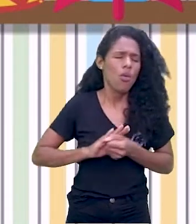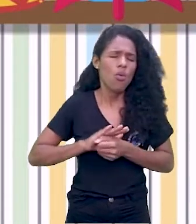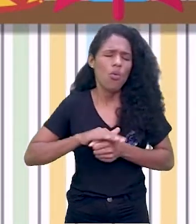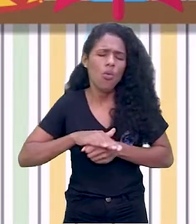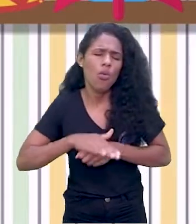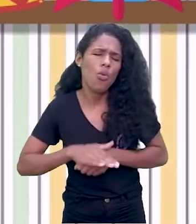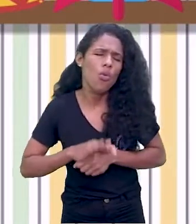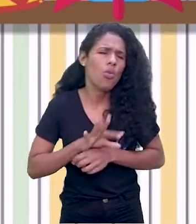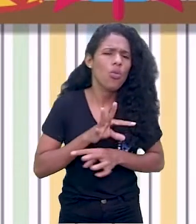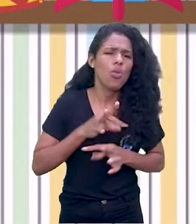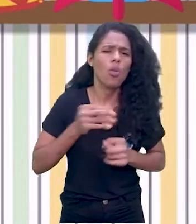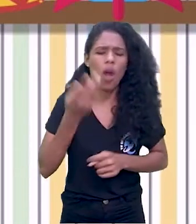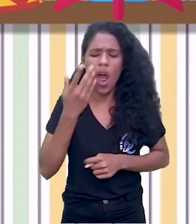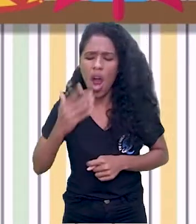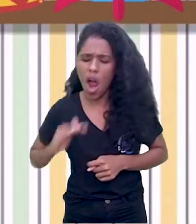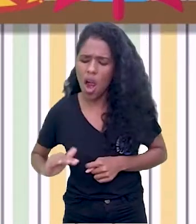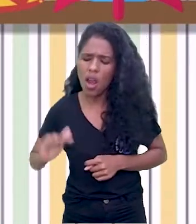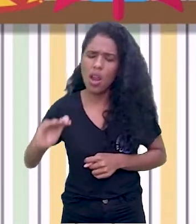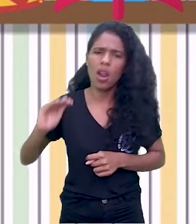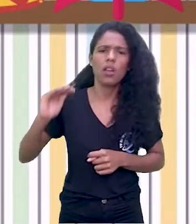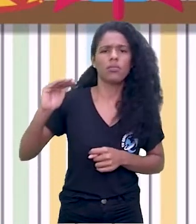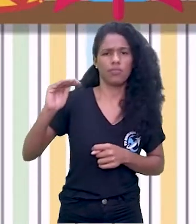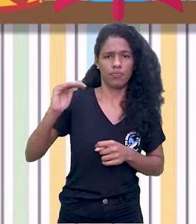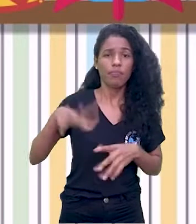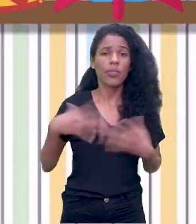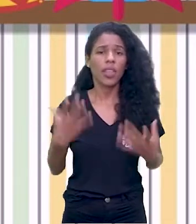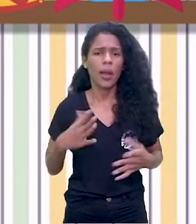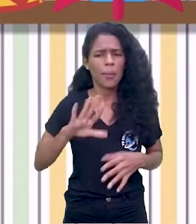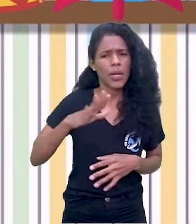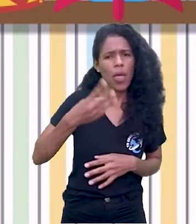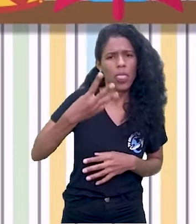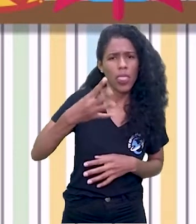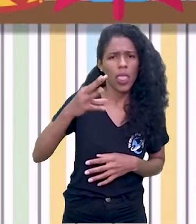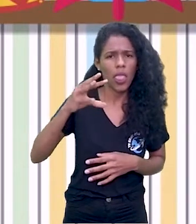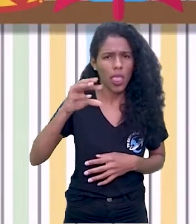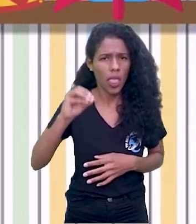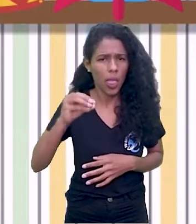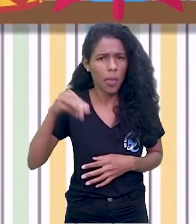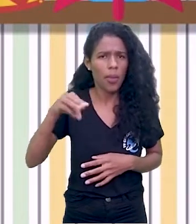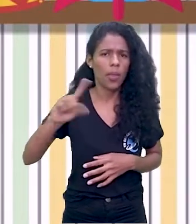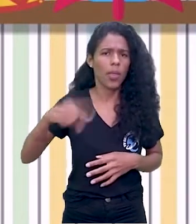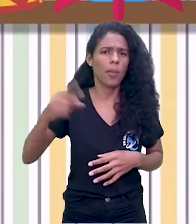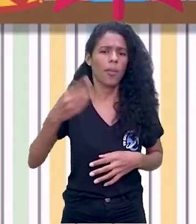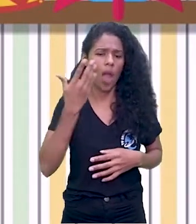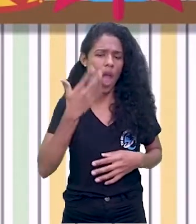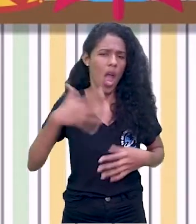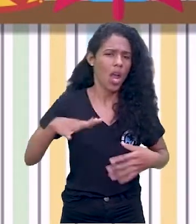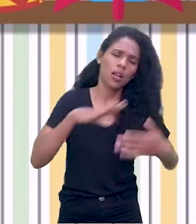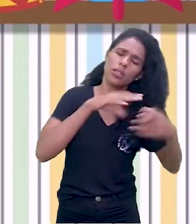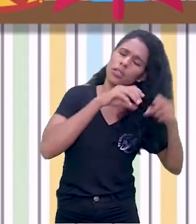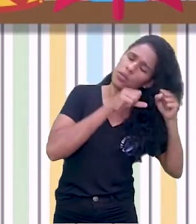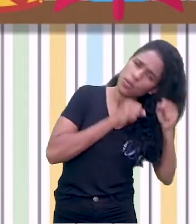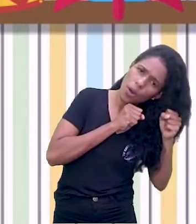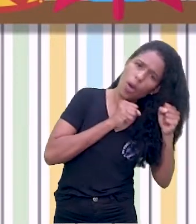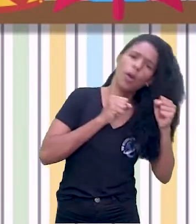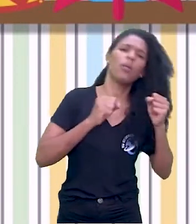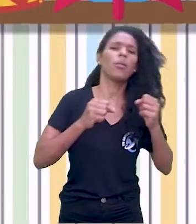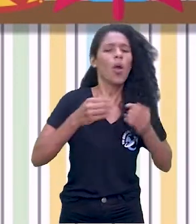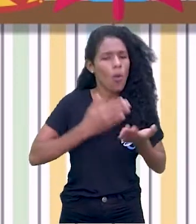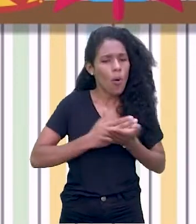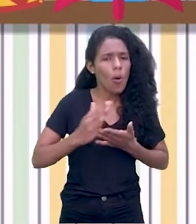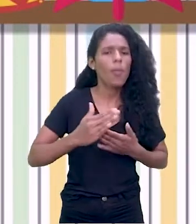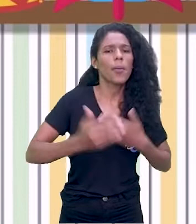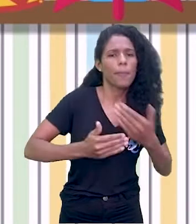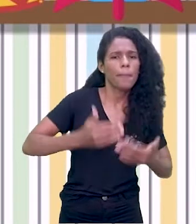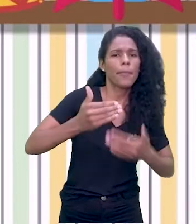por volta dos 30 minutos após o adormecimento da criança que o processo começa. O pico de produção é